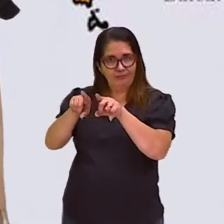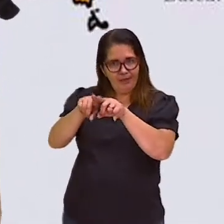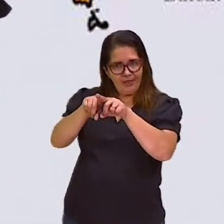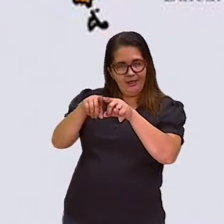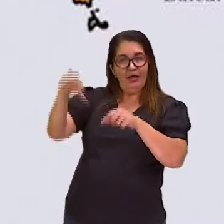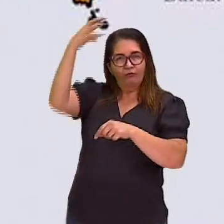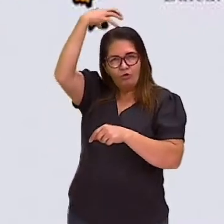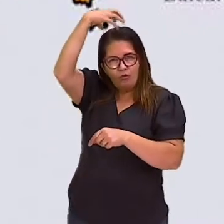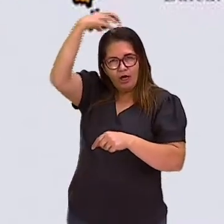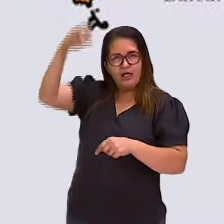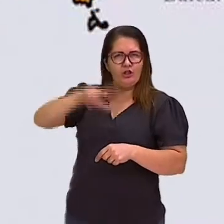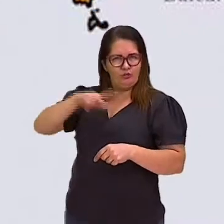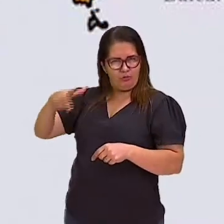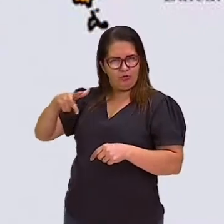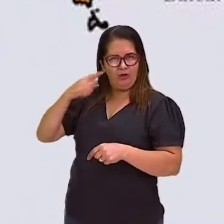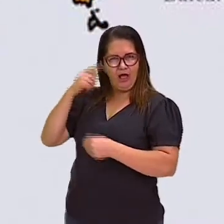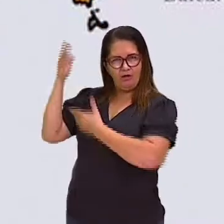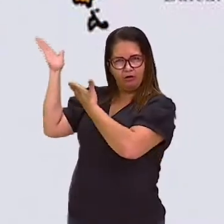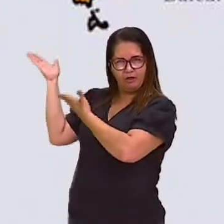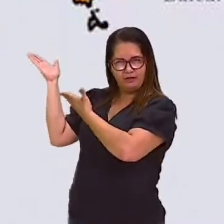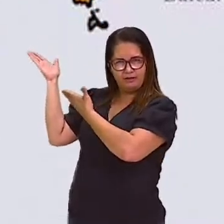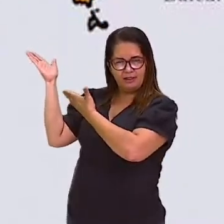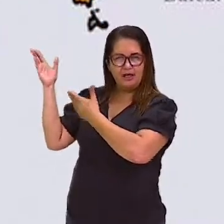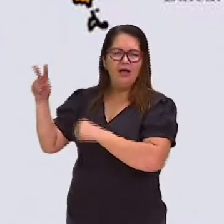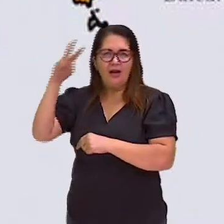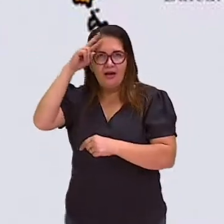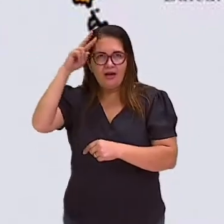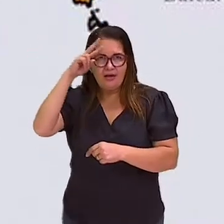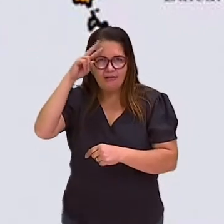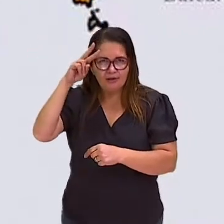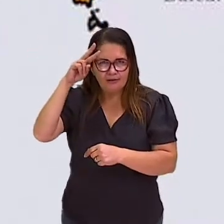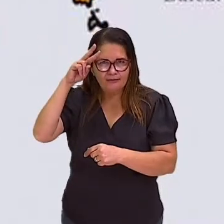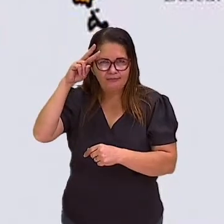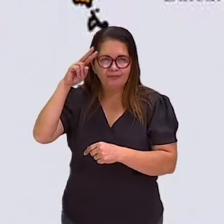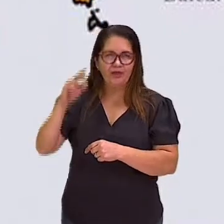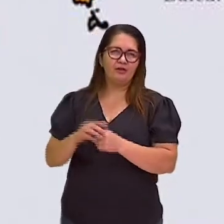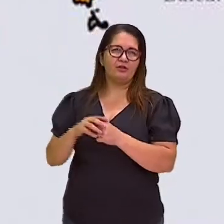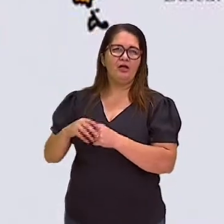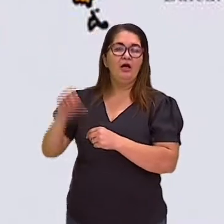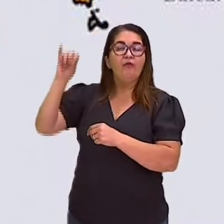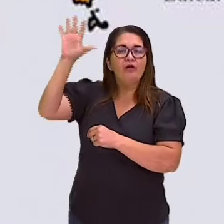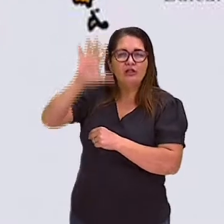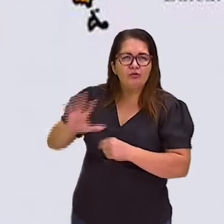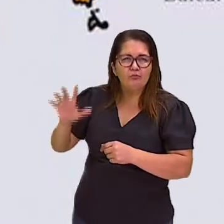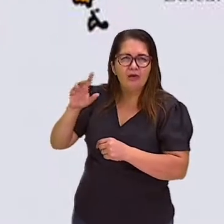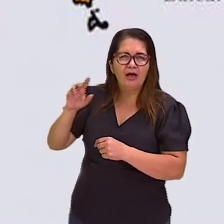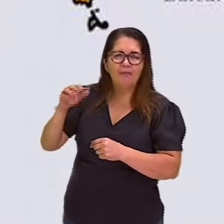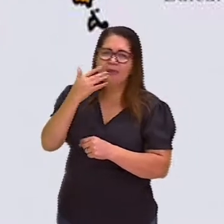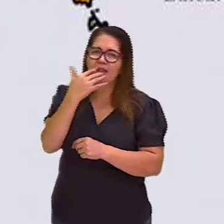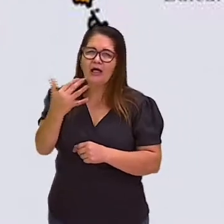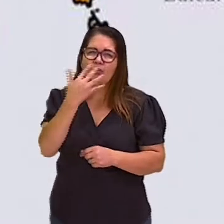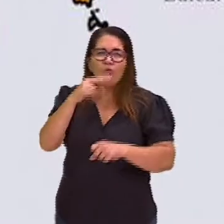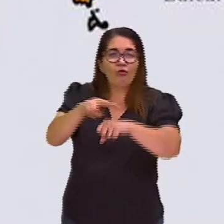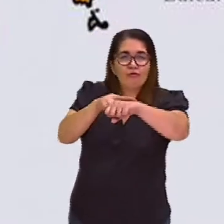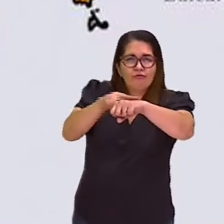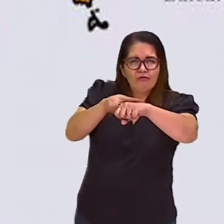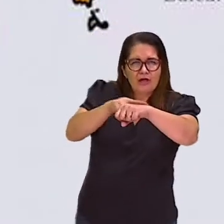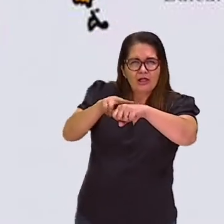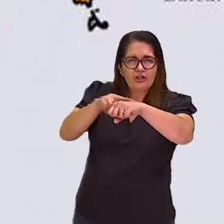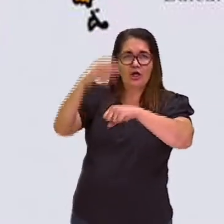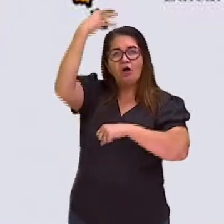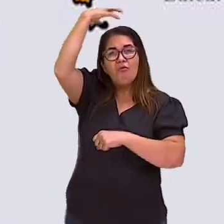Portugal, essa parte em verde do nosso mapa, morreu